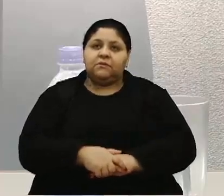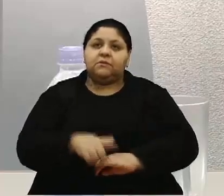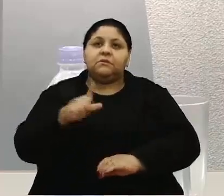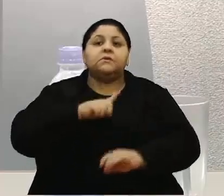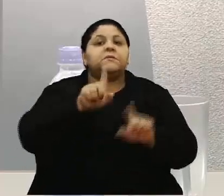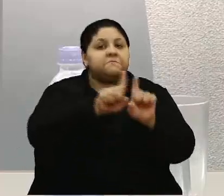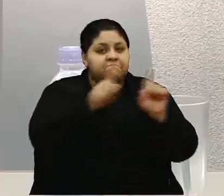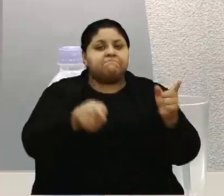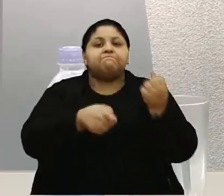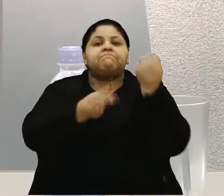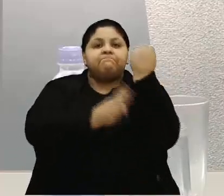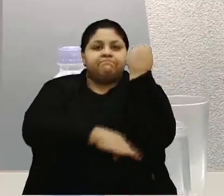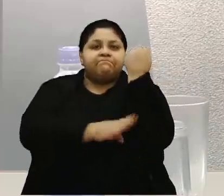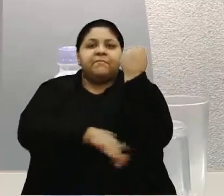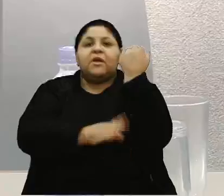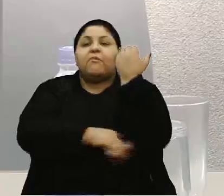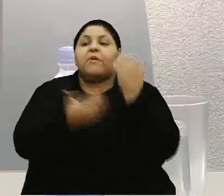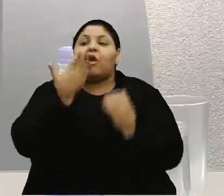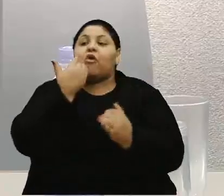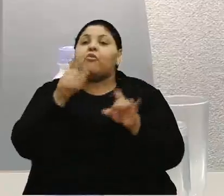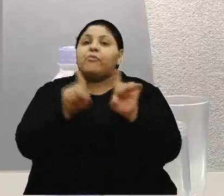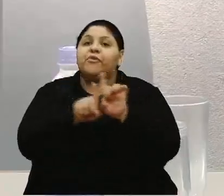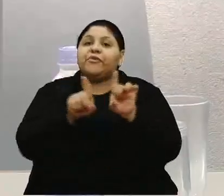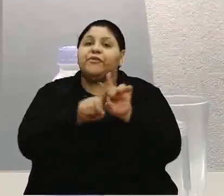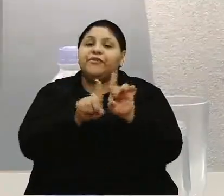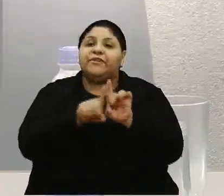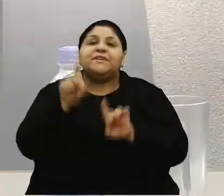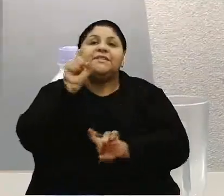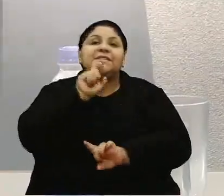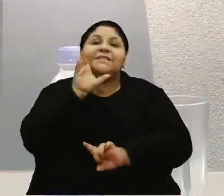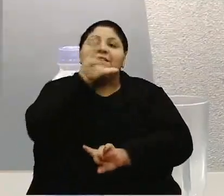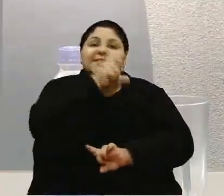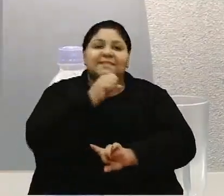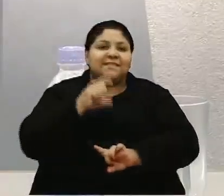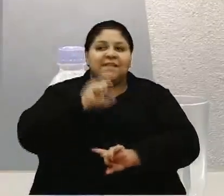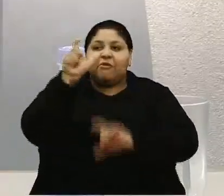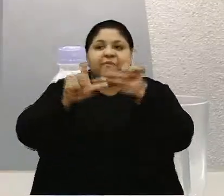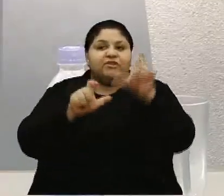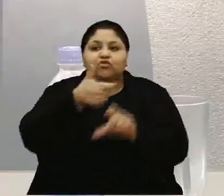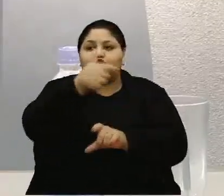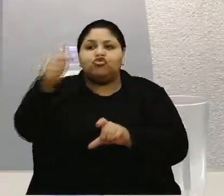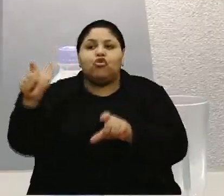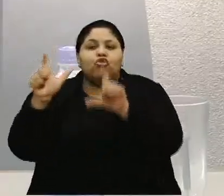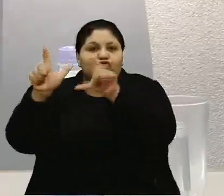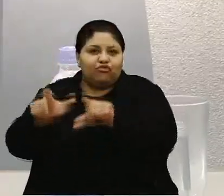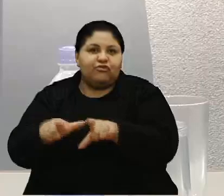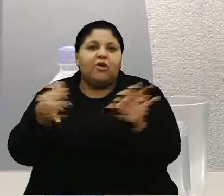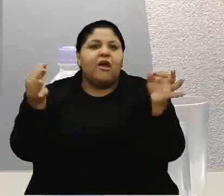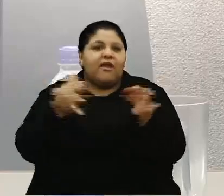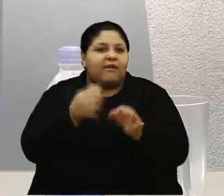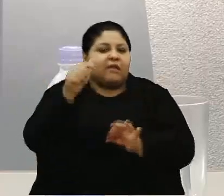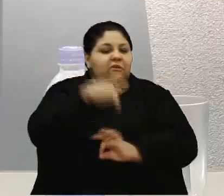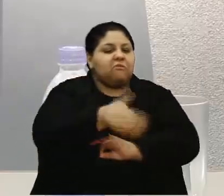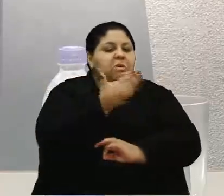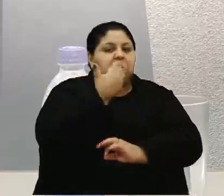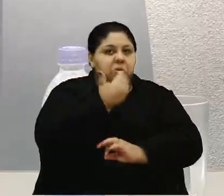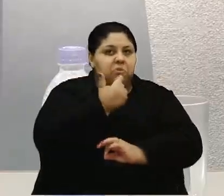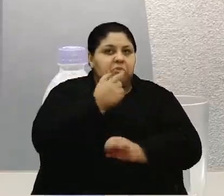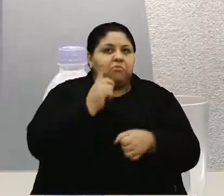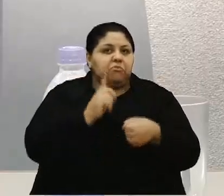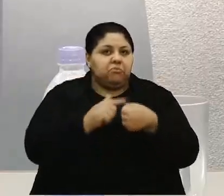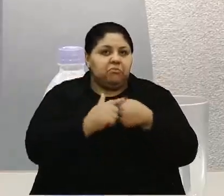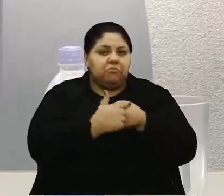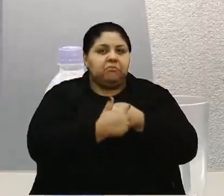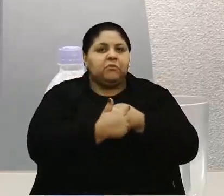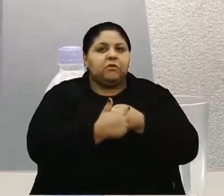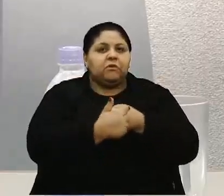Gramado e Canela para comer o Bauru lá. Nas sextas e sábados tem gente de todos os lugares. Então é incrível o nosso Bauru aqui da nossa cidade, da nossa